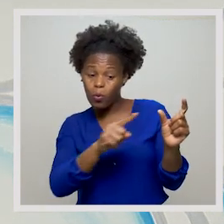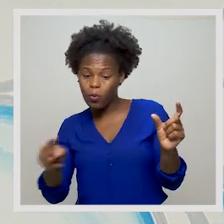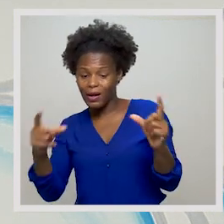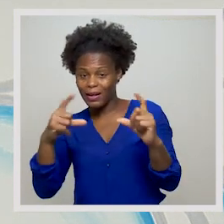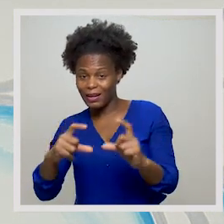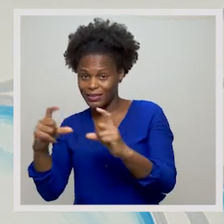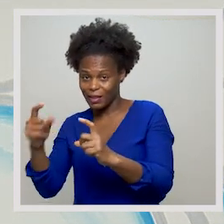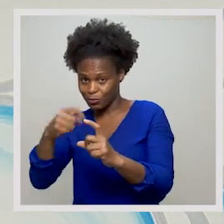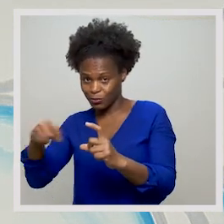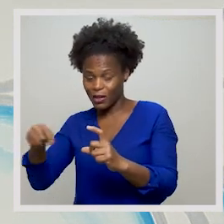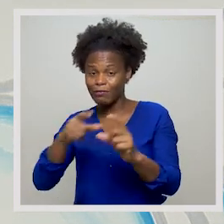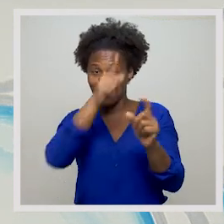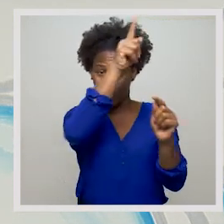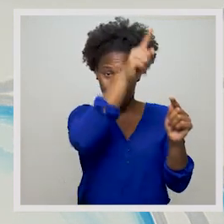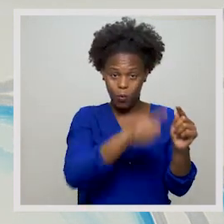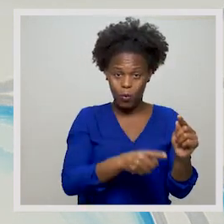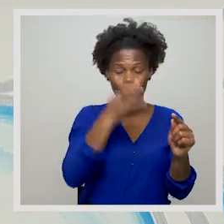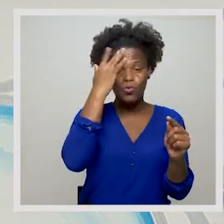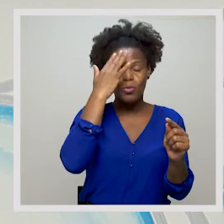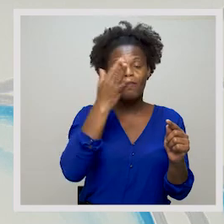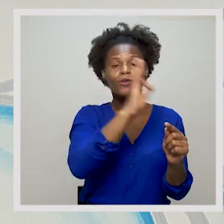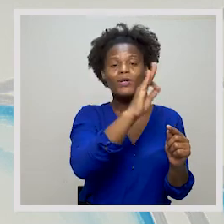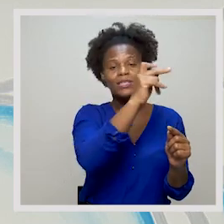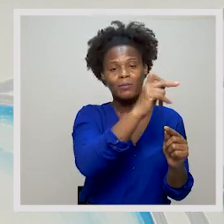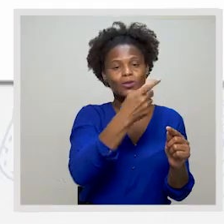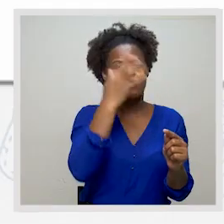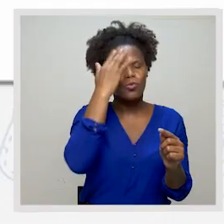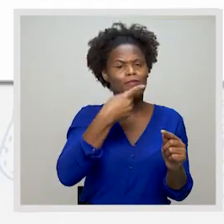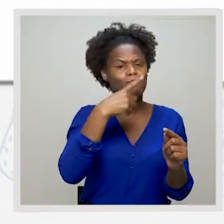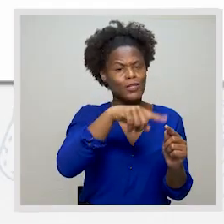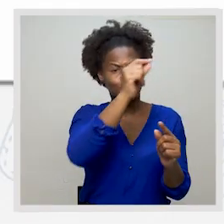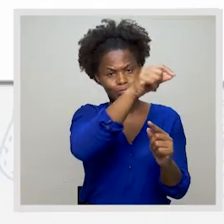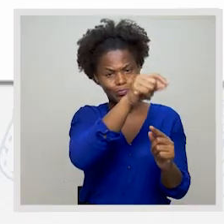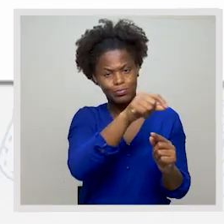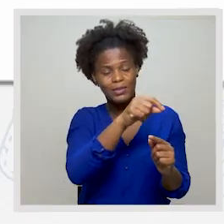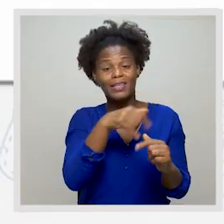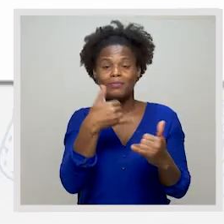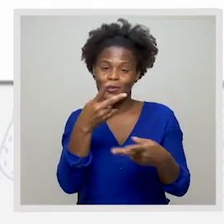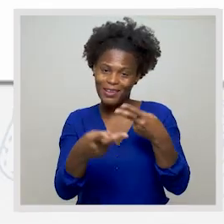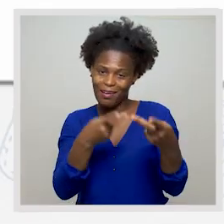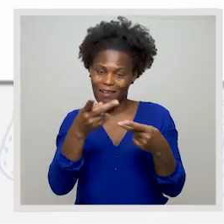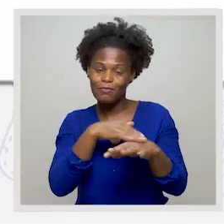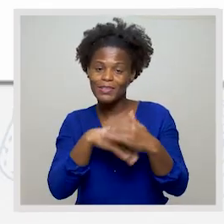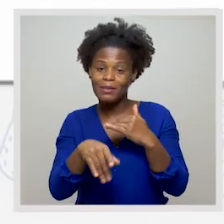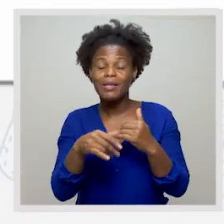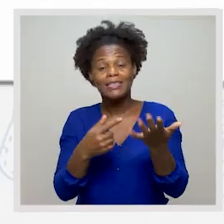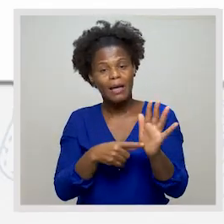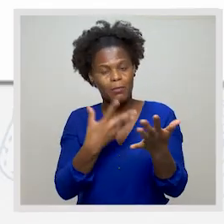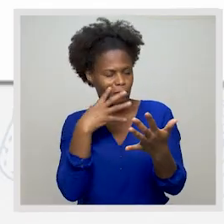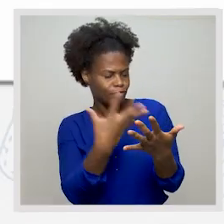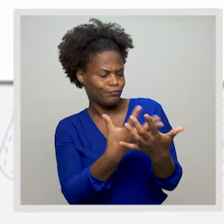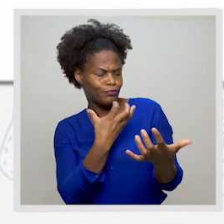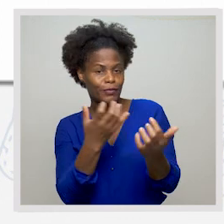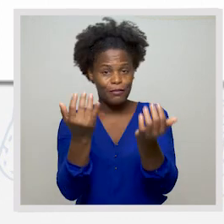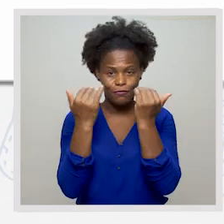no eixo vertical estão as frequências absolutas e fizemos análise, ou seja,